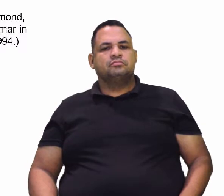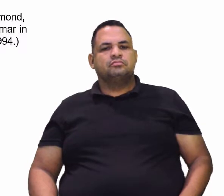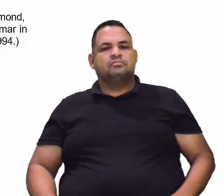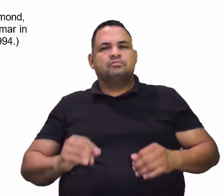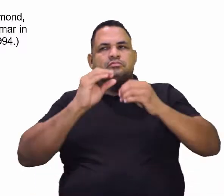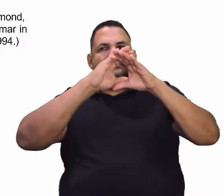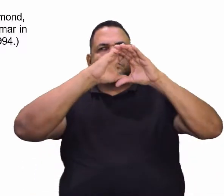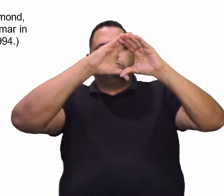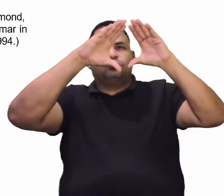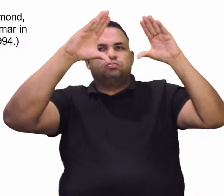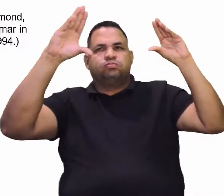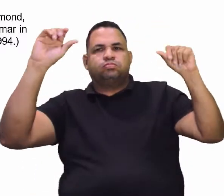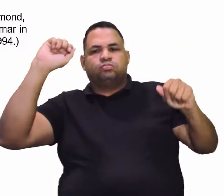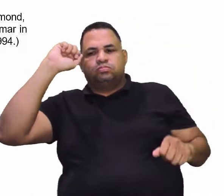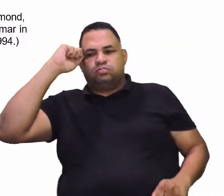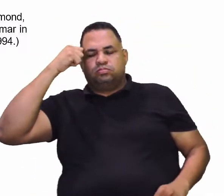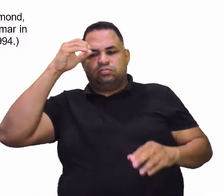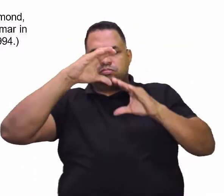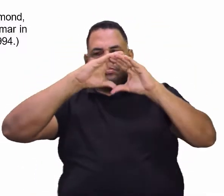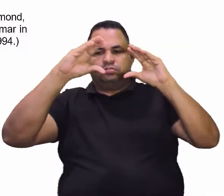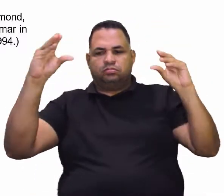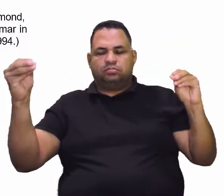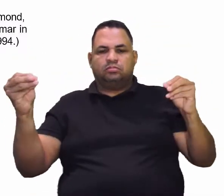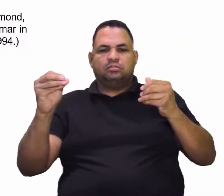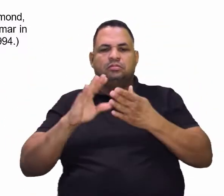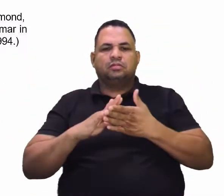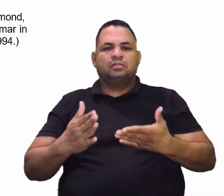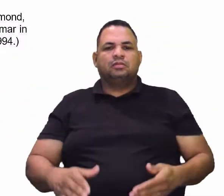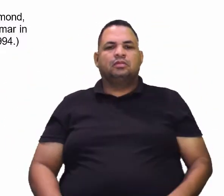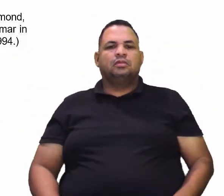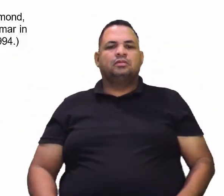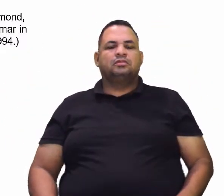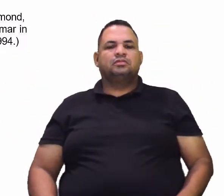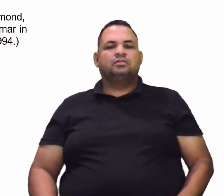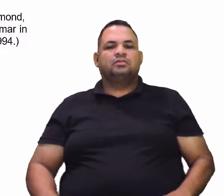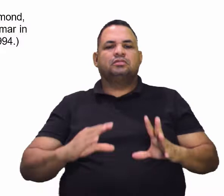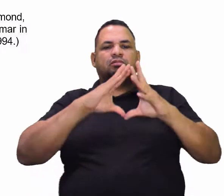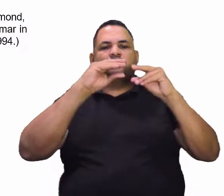são as nuvens negras, e elas estão bem